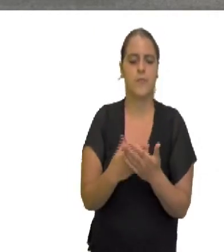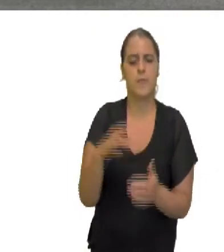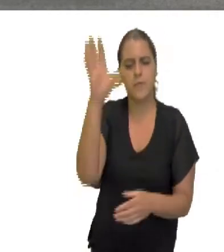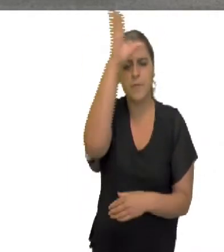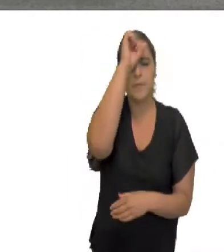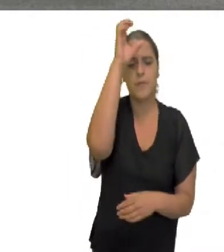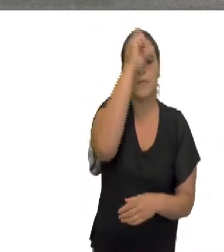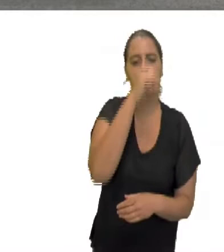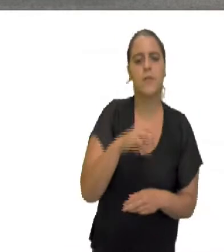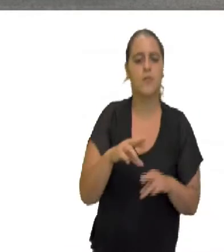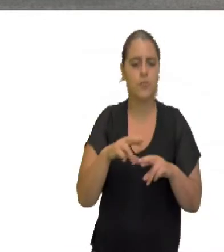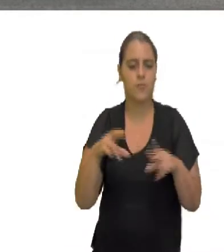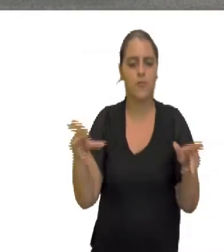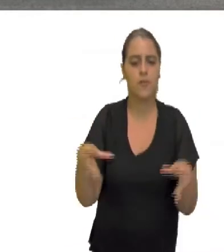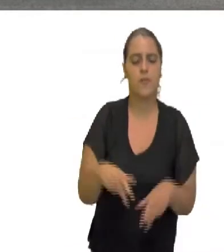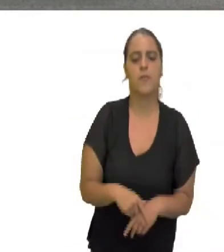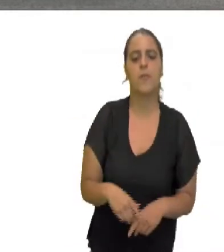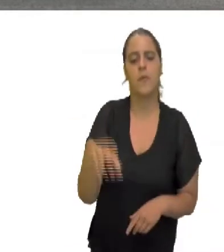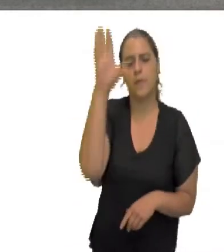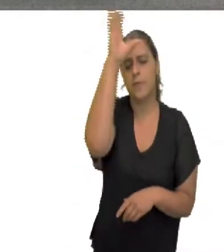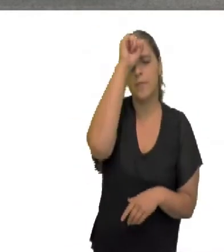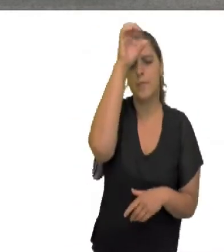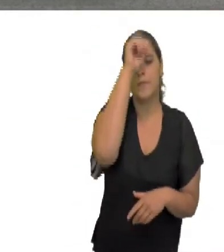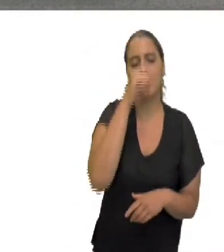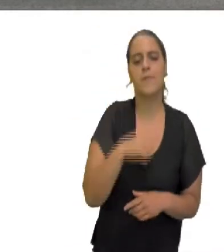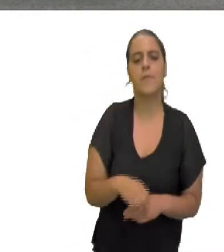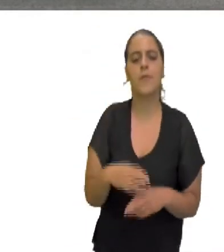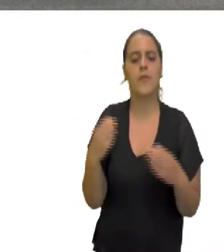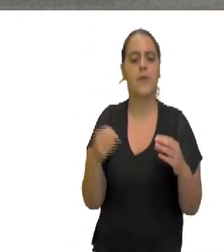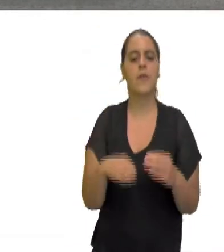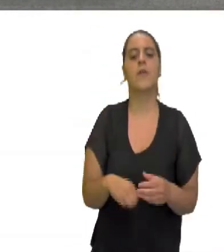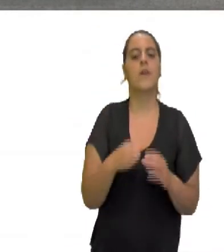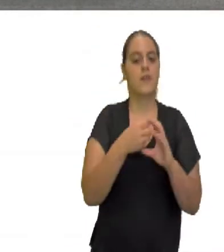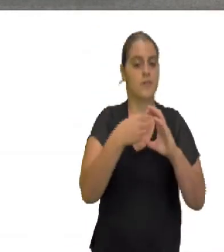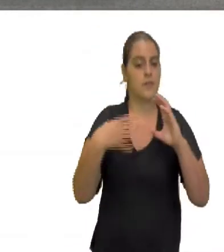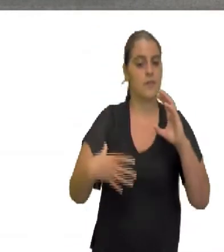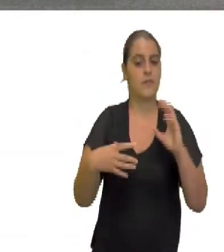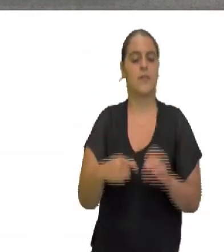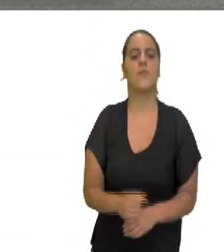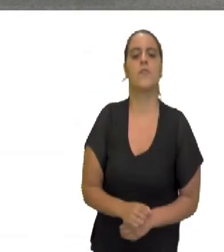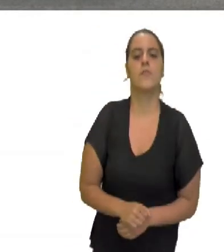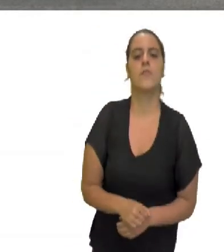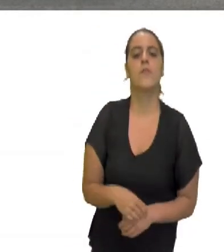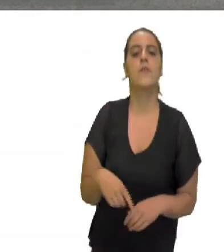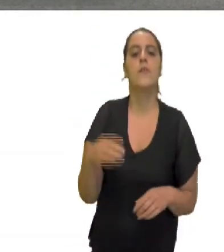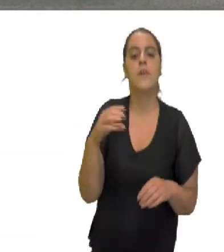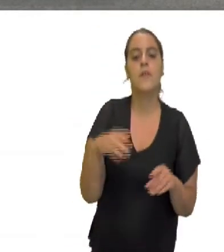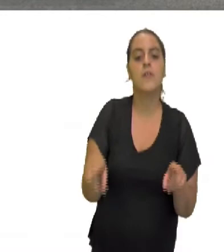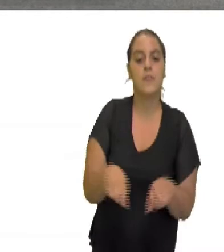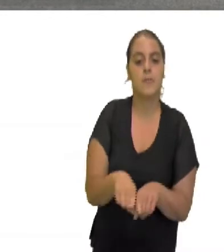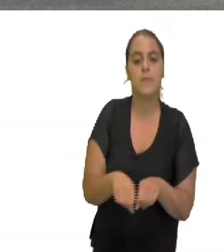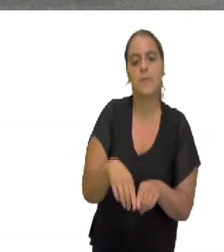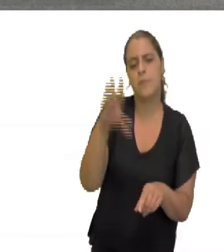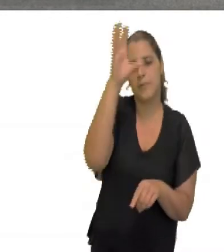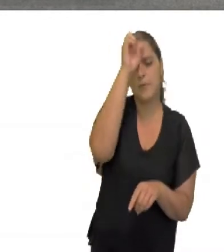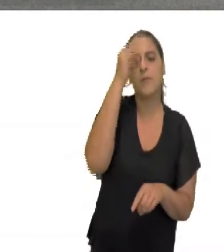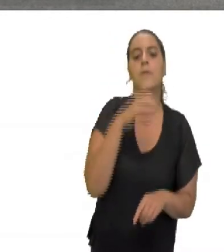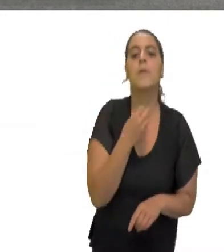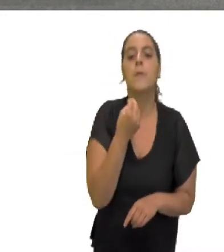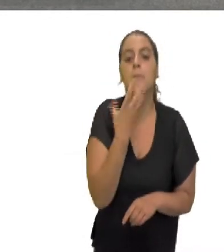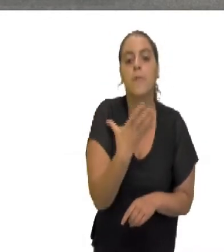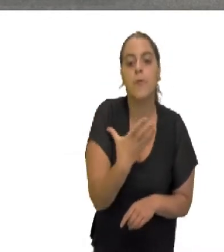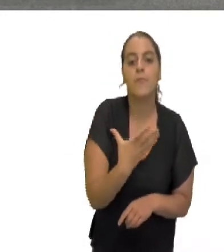aprender as diferenças, vocês vão aprender as características e vão aprender tudo aquilo que é